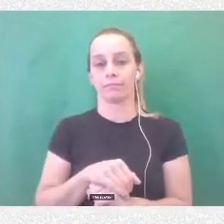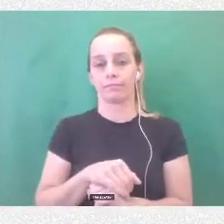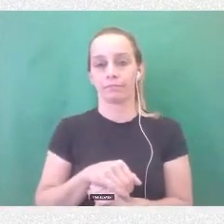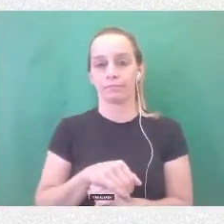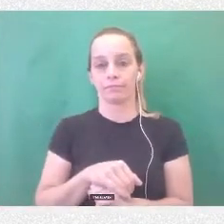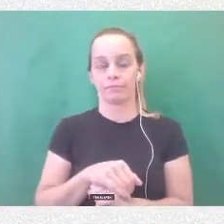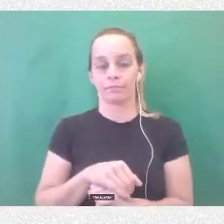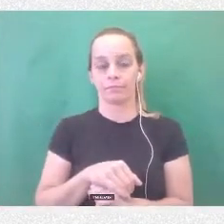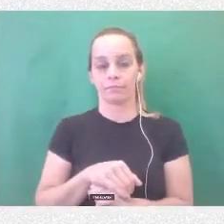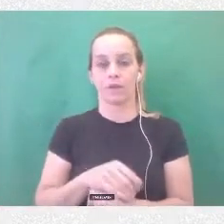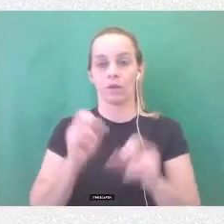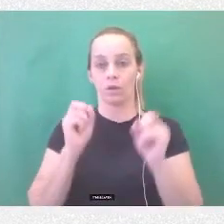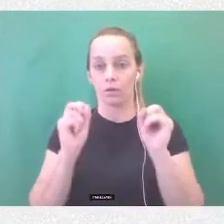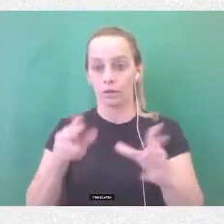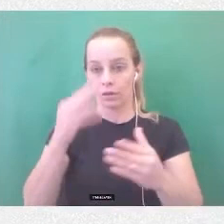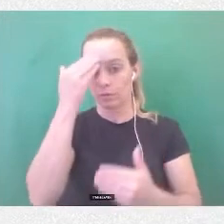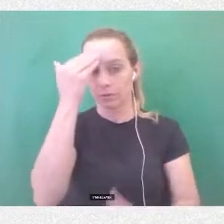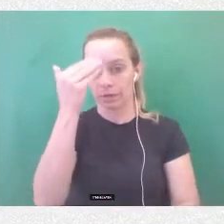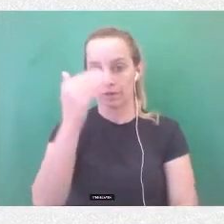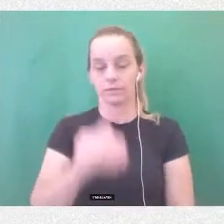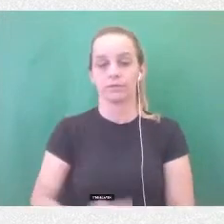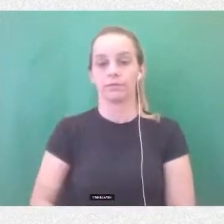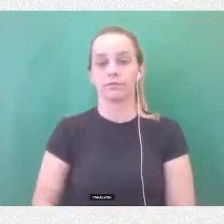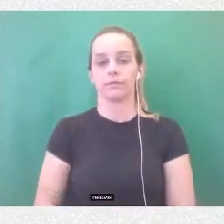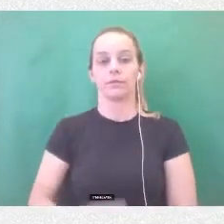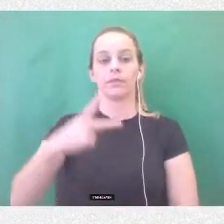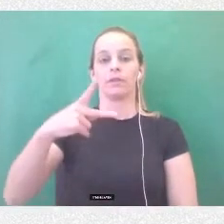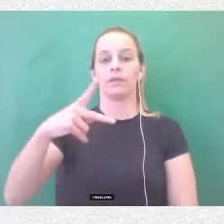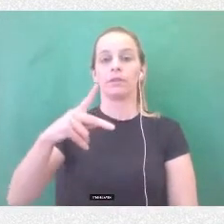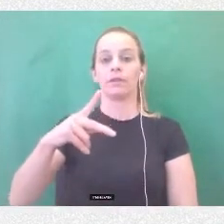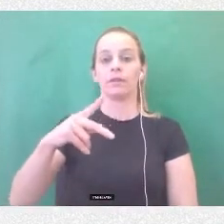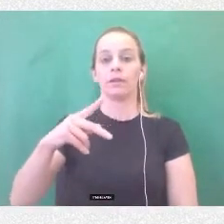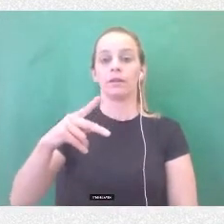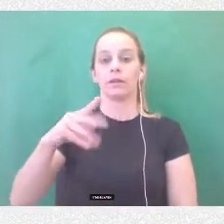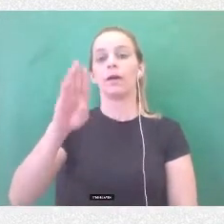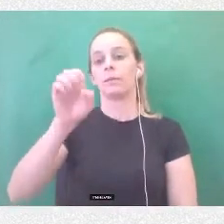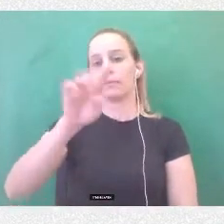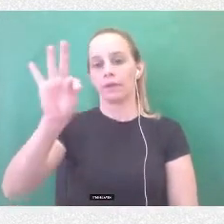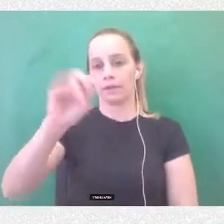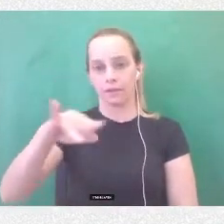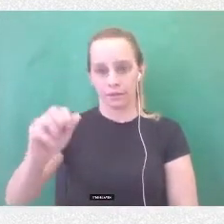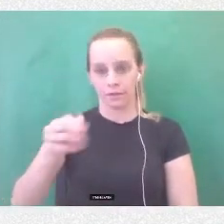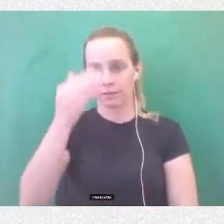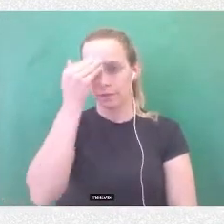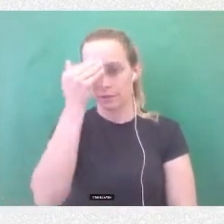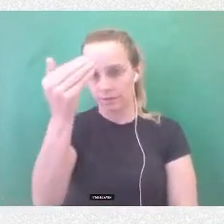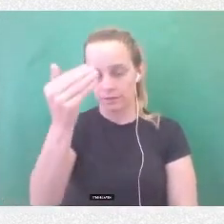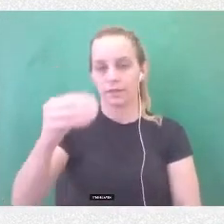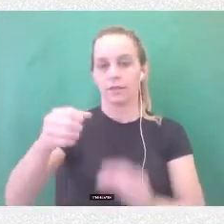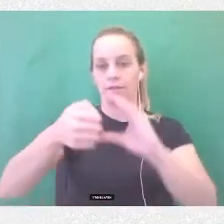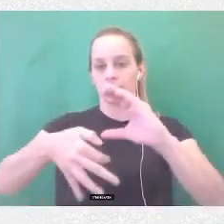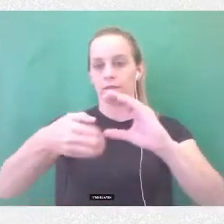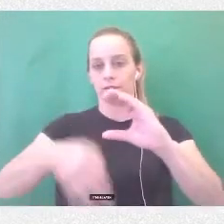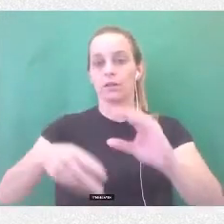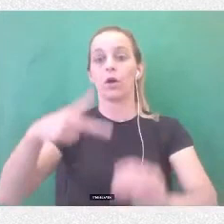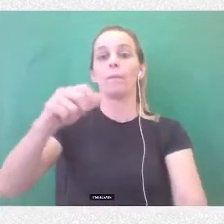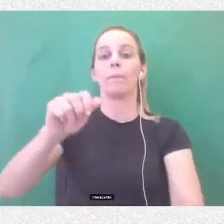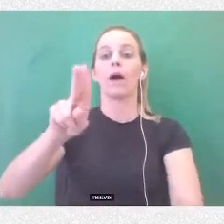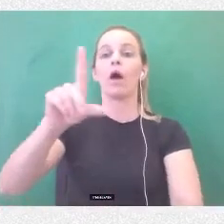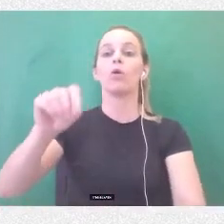Ok, obrigado. O Paulo, a Betânia também agradece aqui no chat. O Paulo faz uma nova